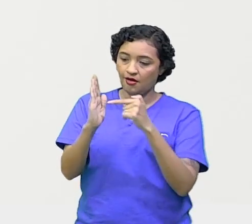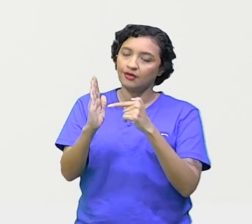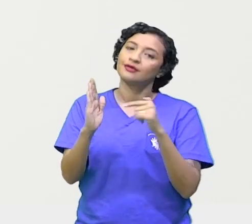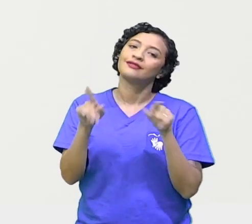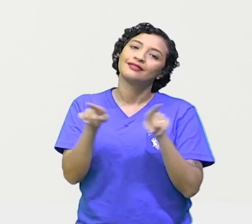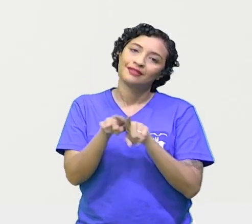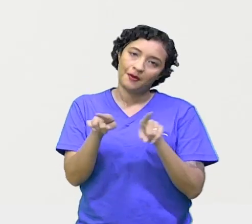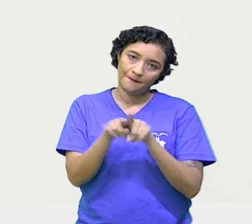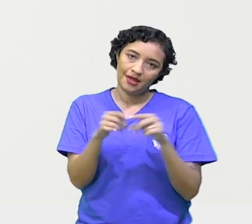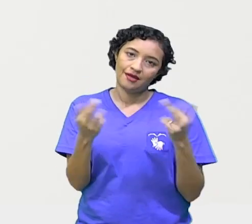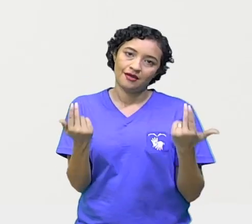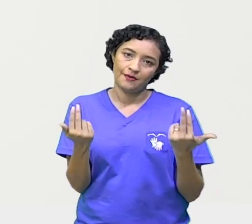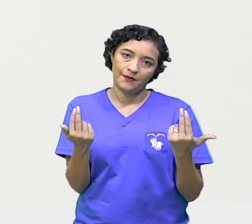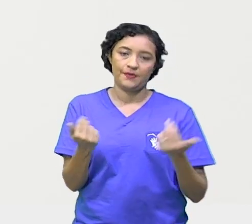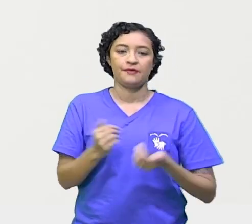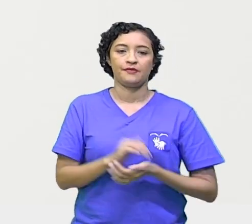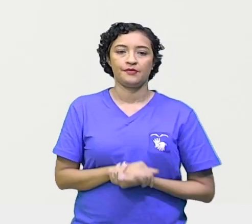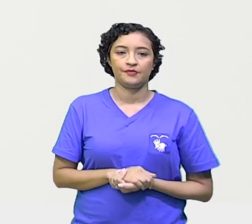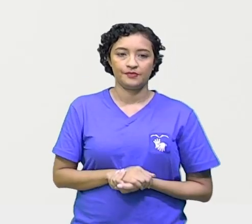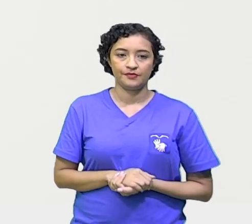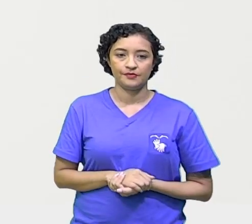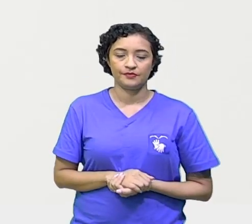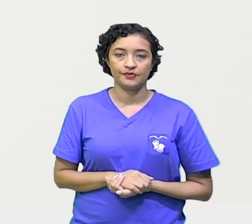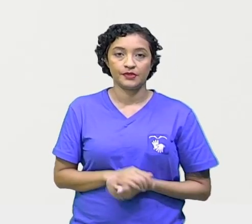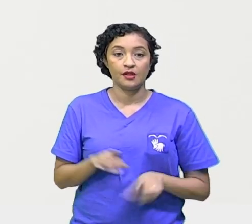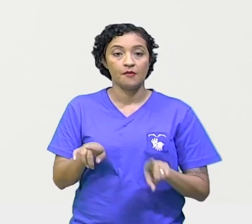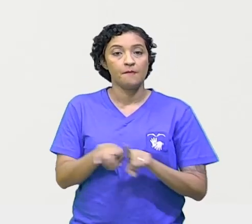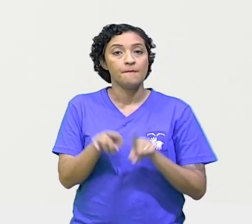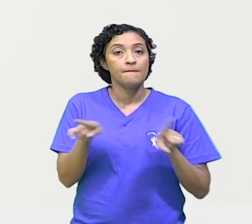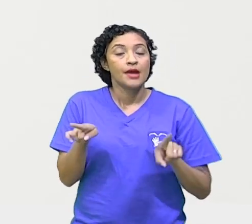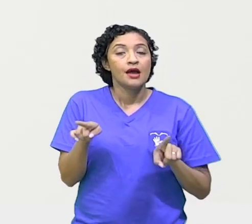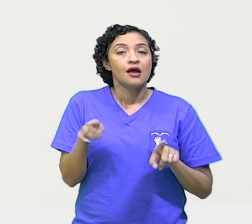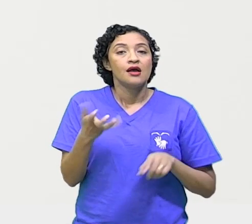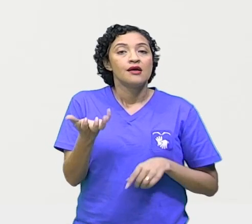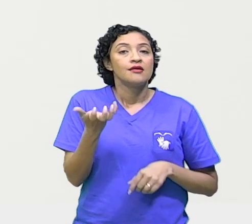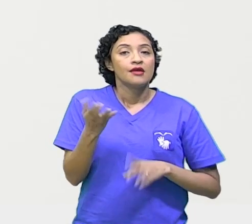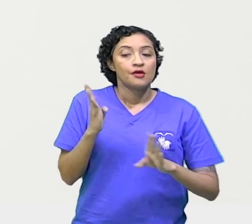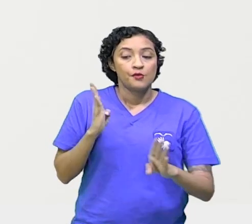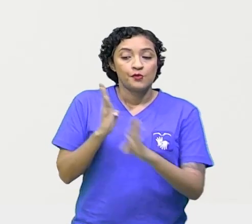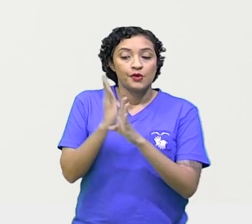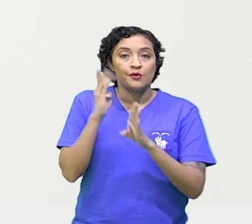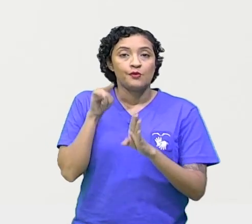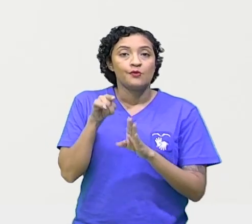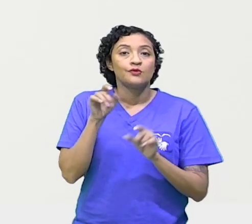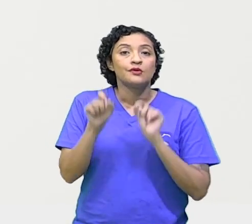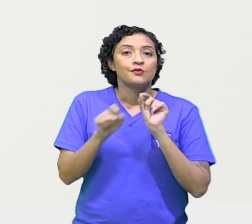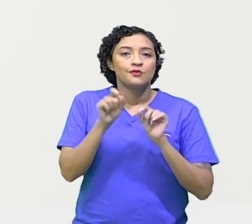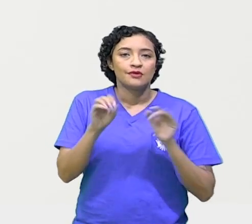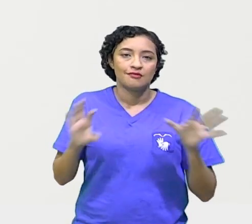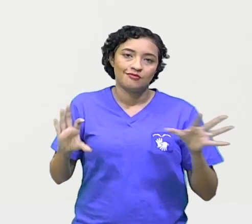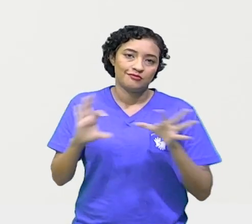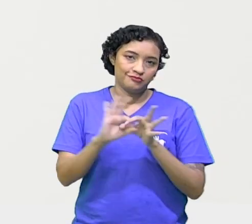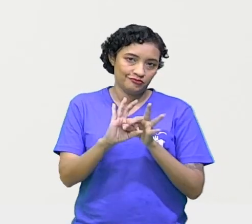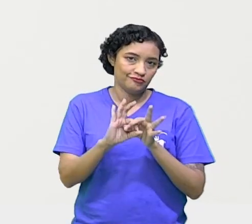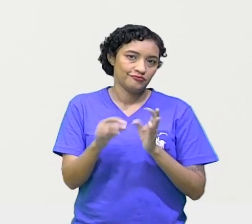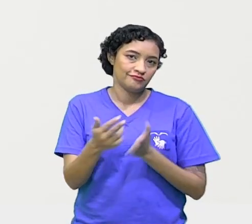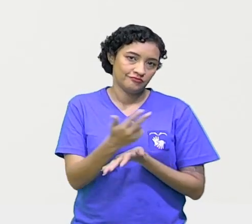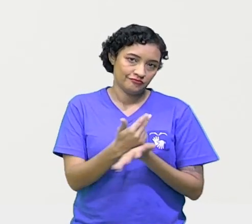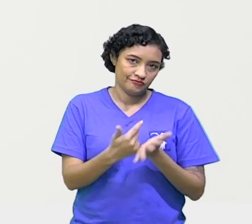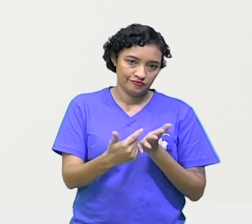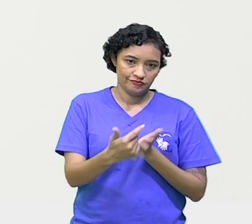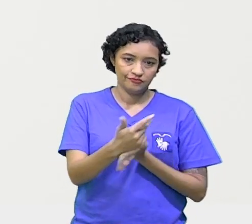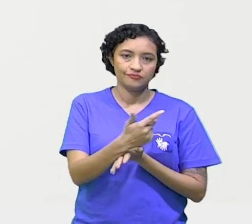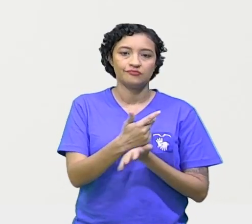não vai entrar no cálculo do perímetro, tá? Porque a figura agora, eu uni o triângulo com